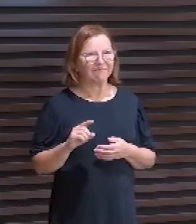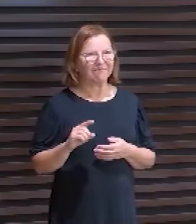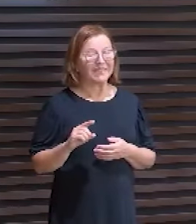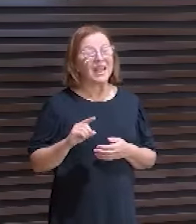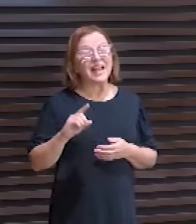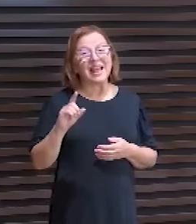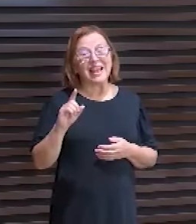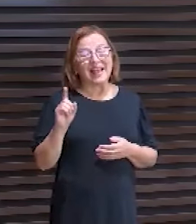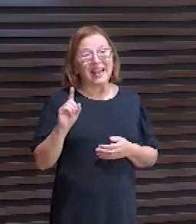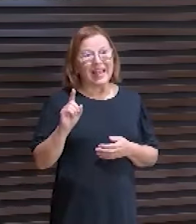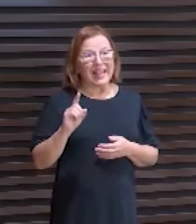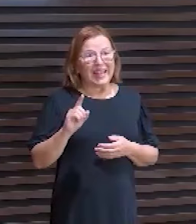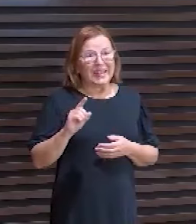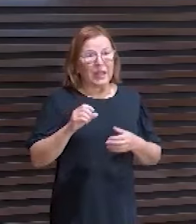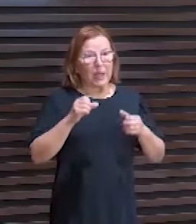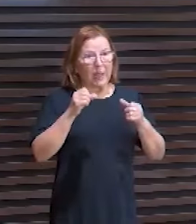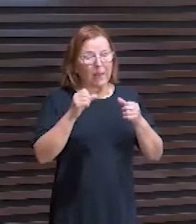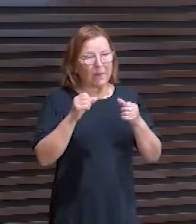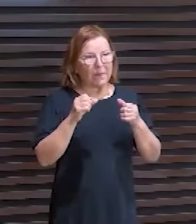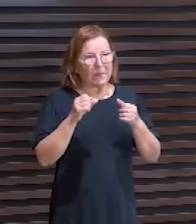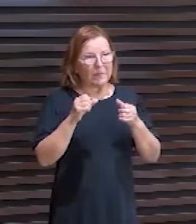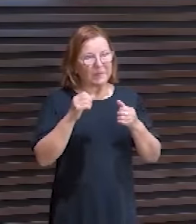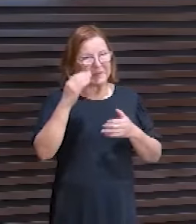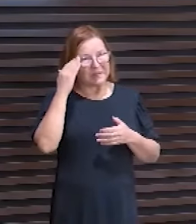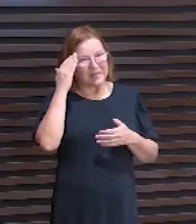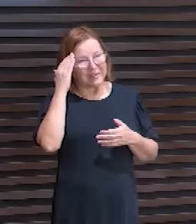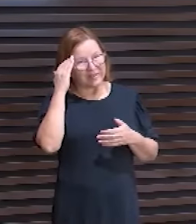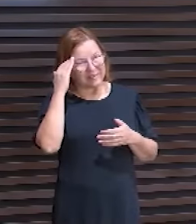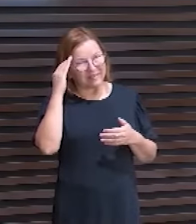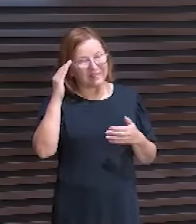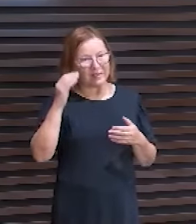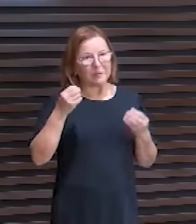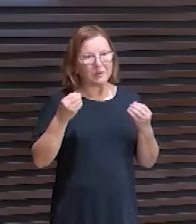várias formas até em forma de